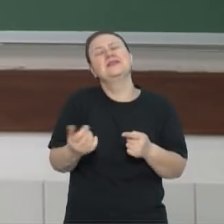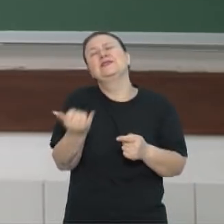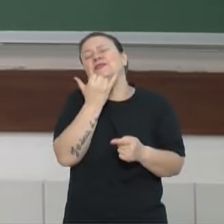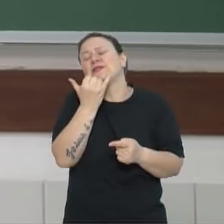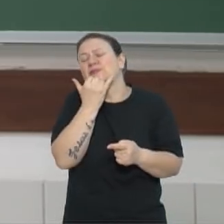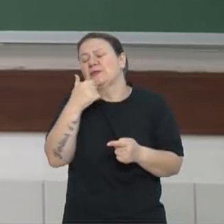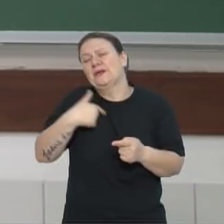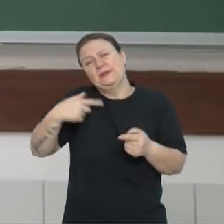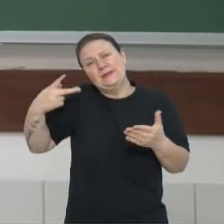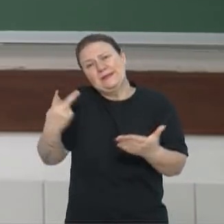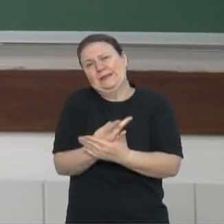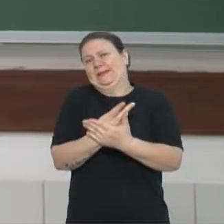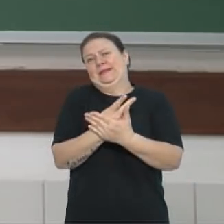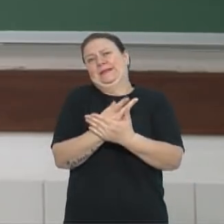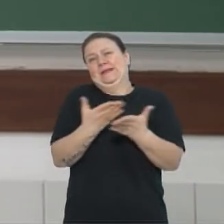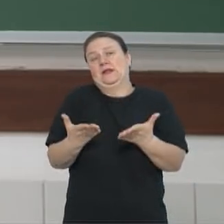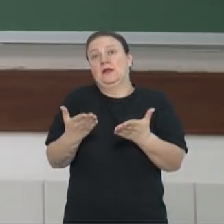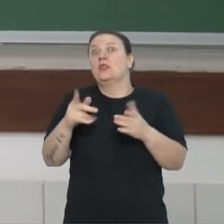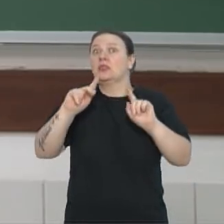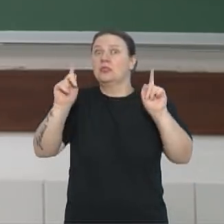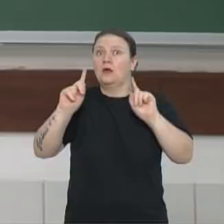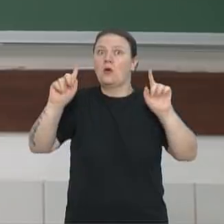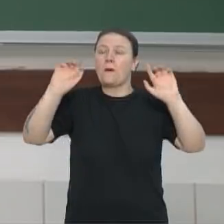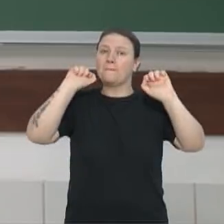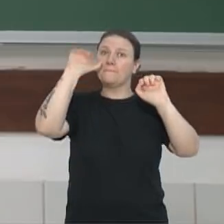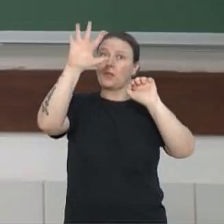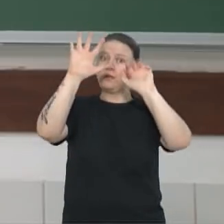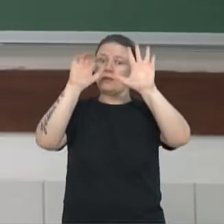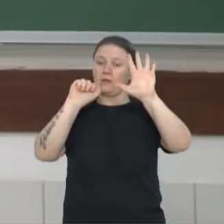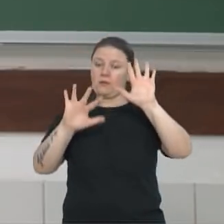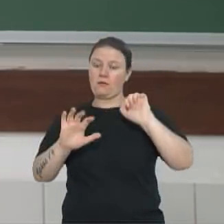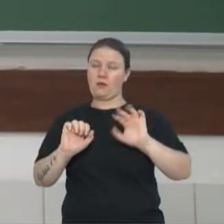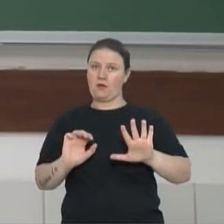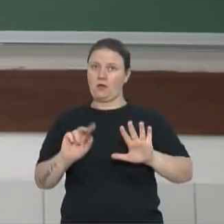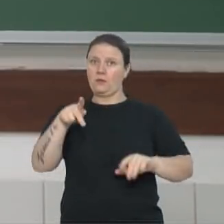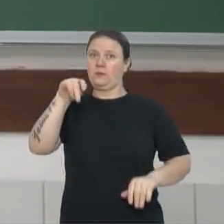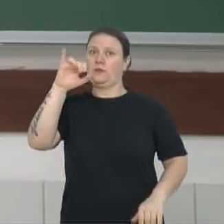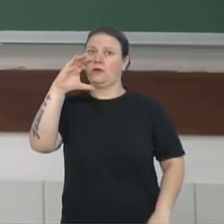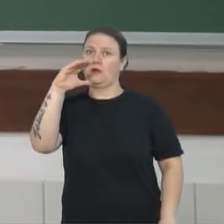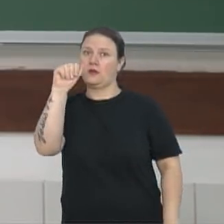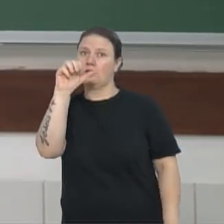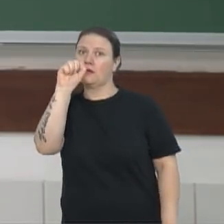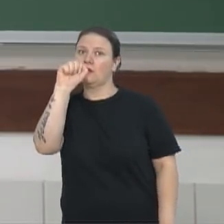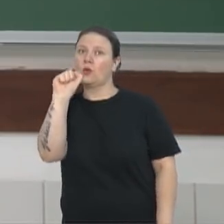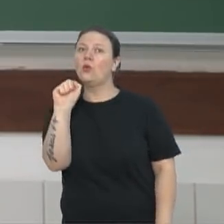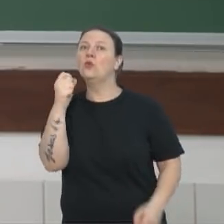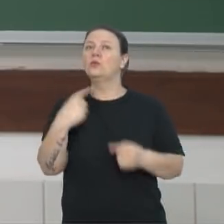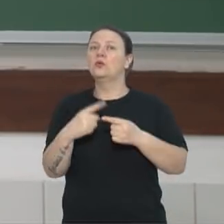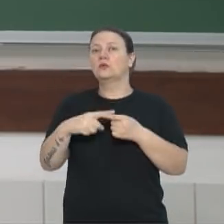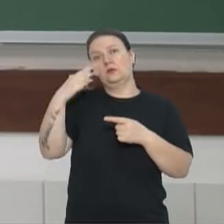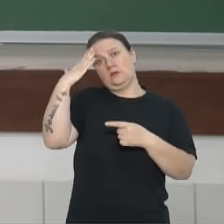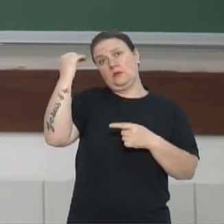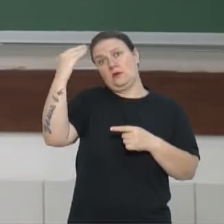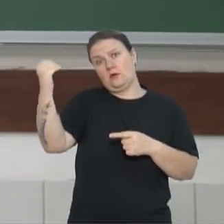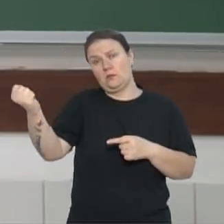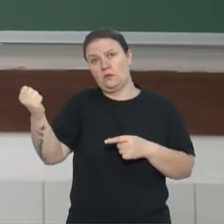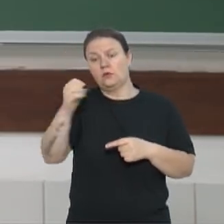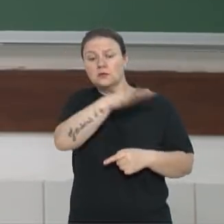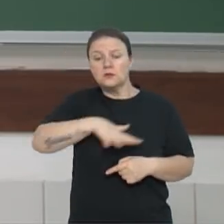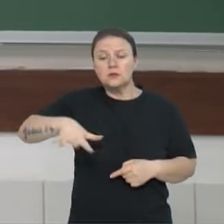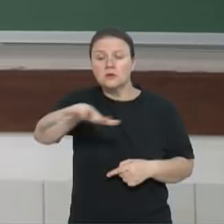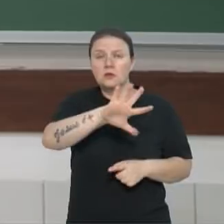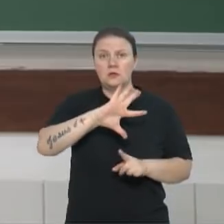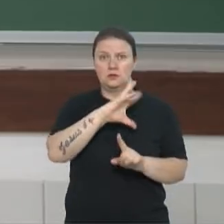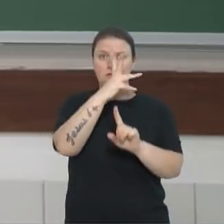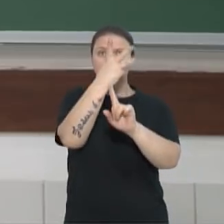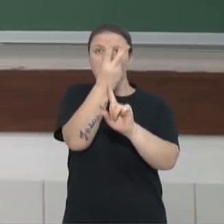ele é considerado o Pablo Picasso da mímica. Porque o Marcel Marceau é um cara de mímica, ele é um